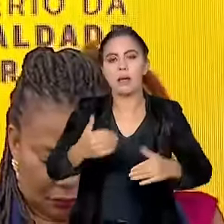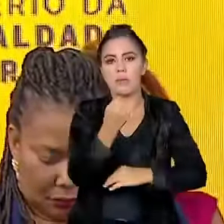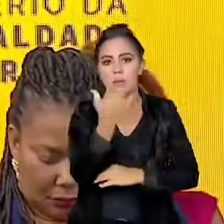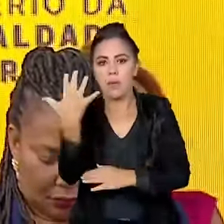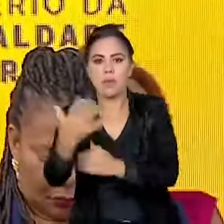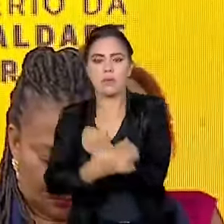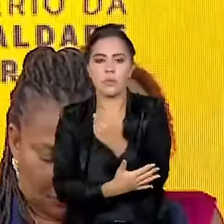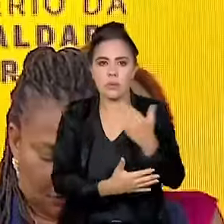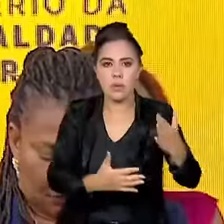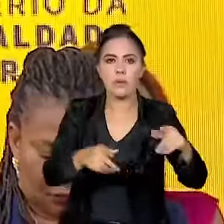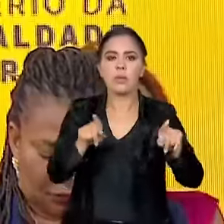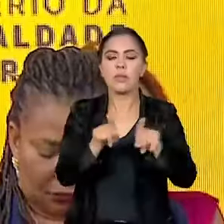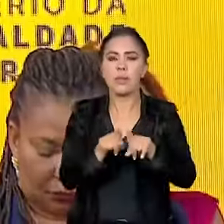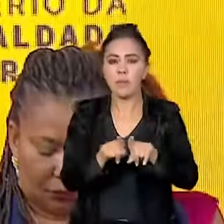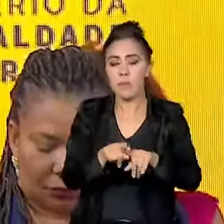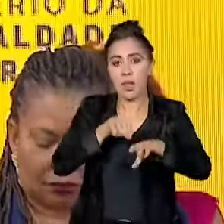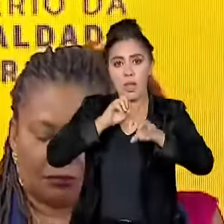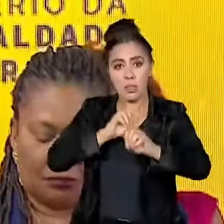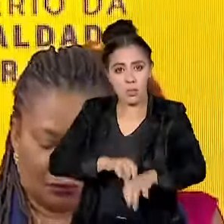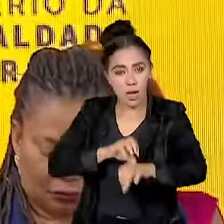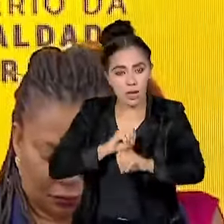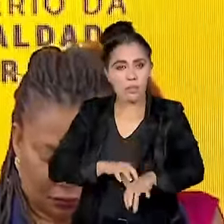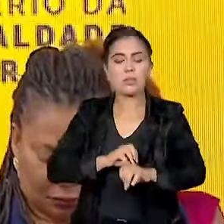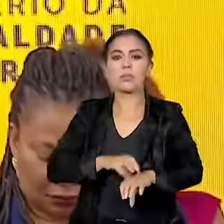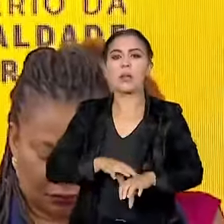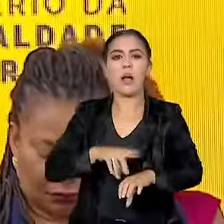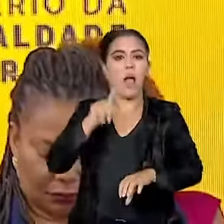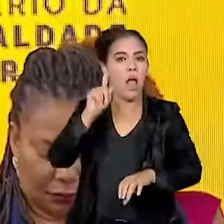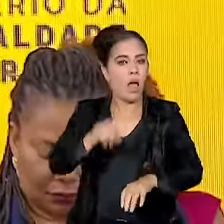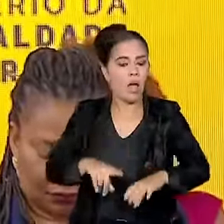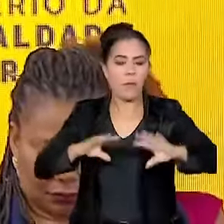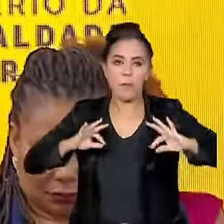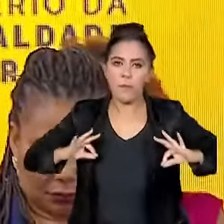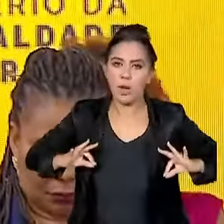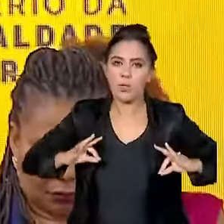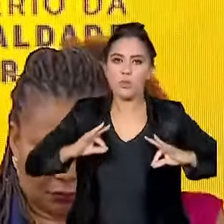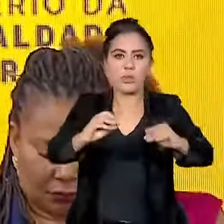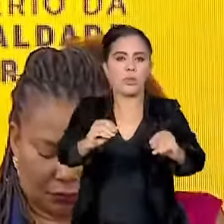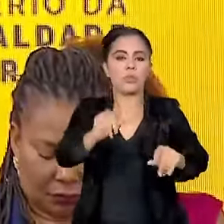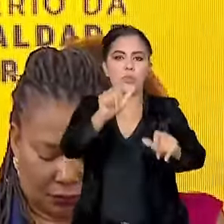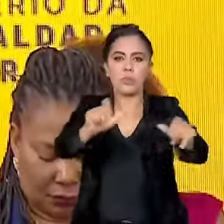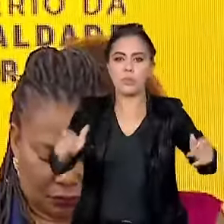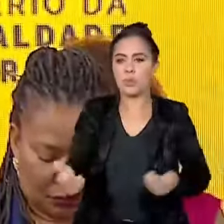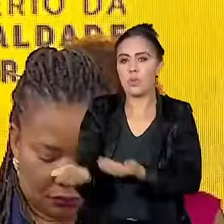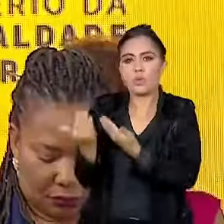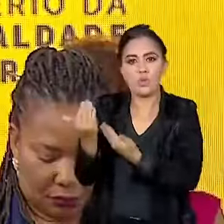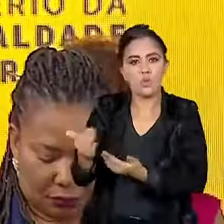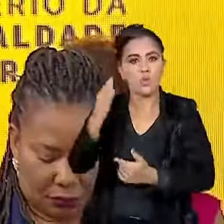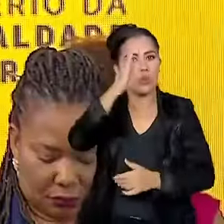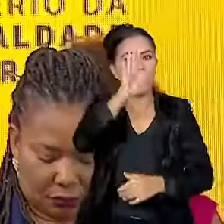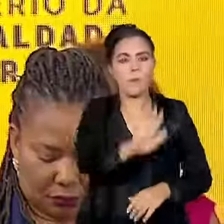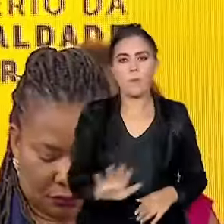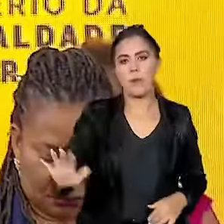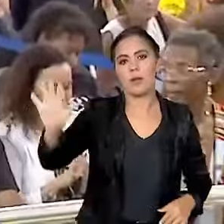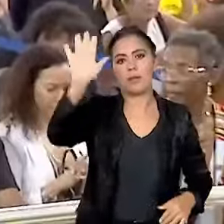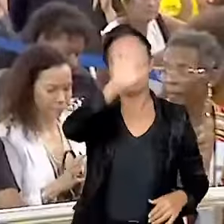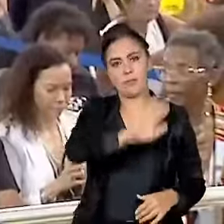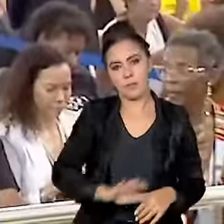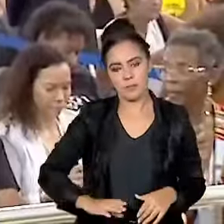MDS, da Educação, serão para todas as juventudes do Brasil.